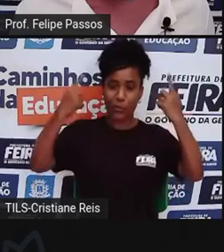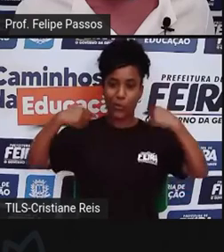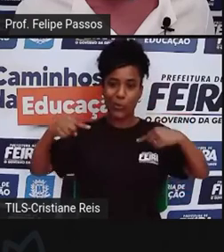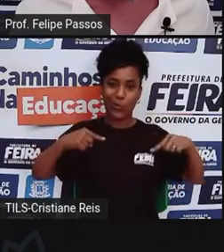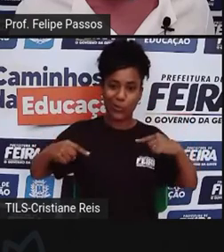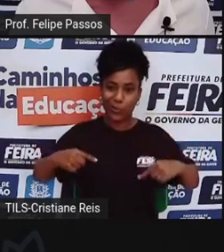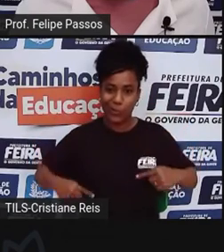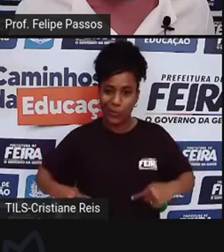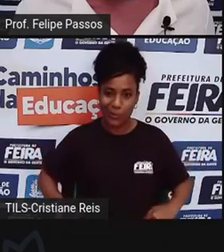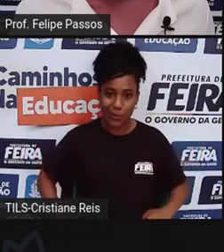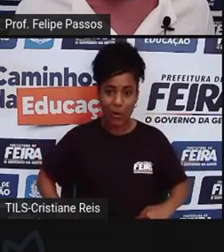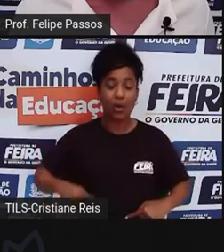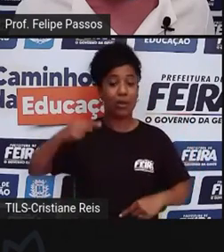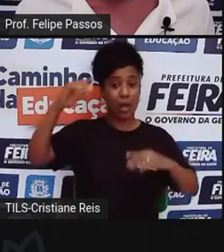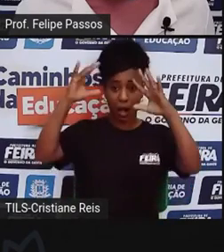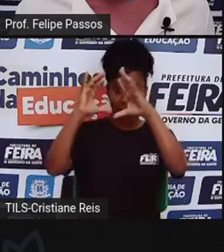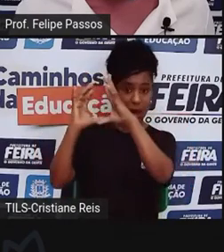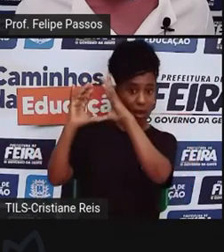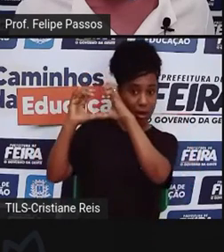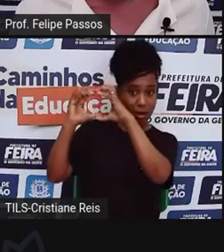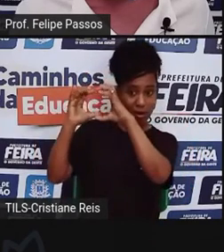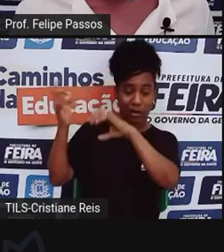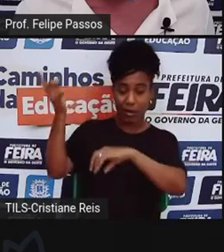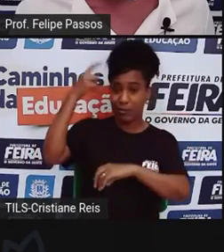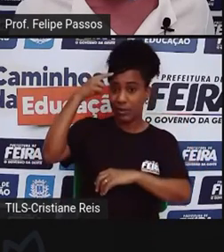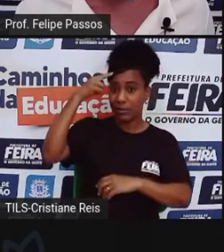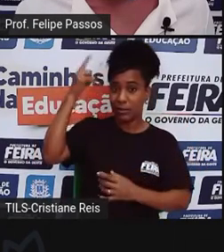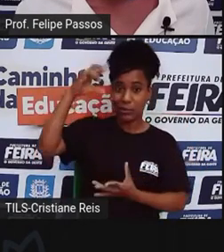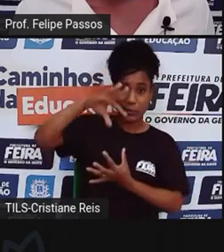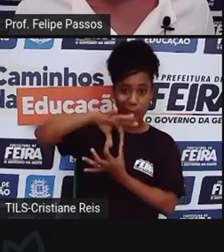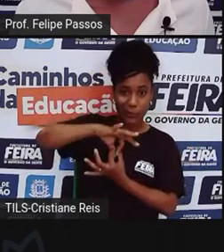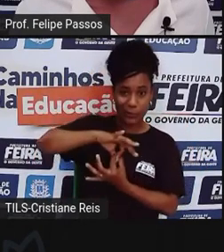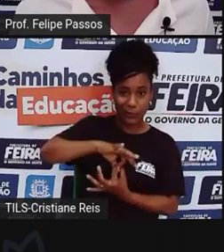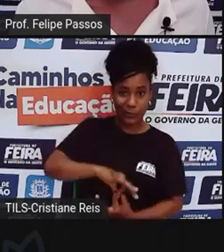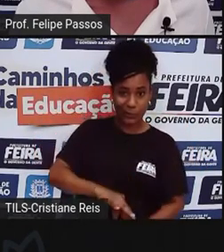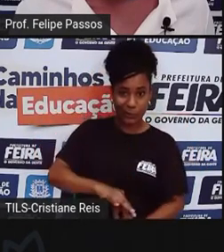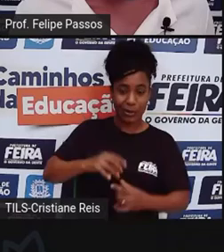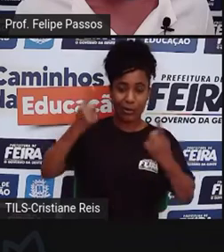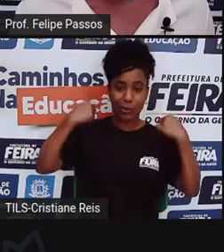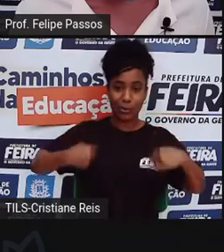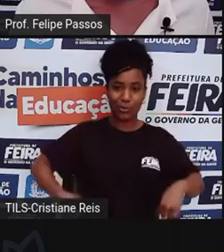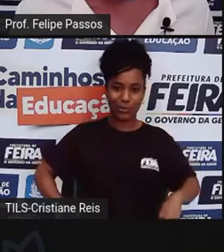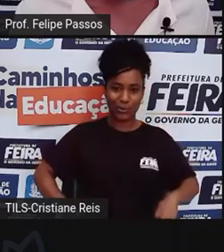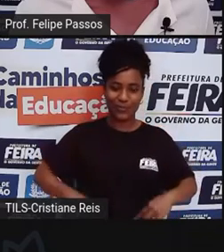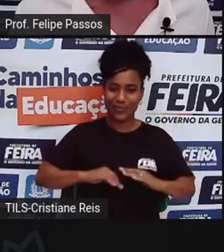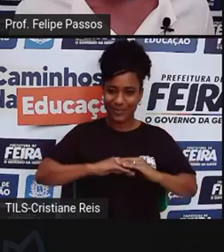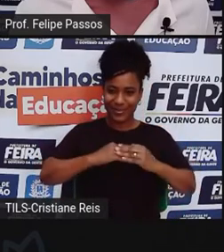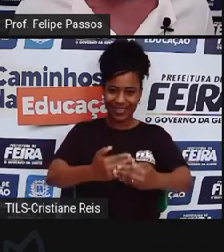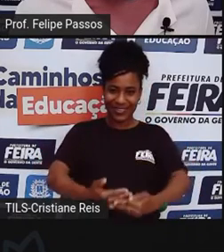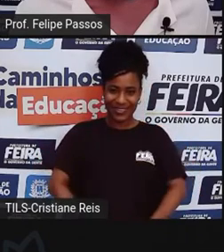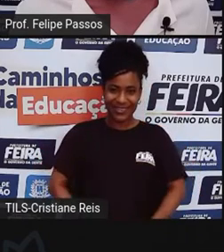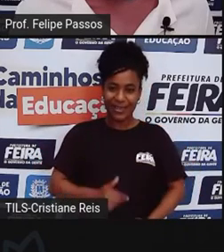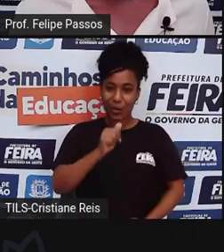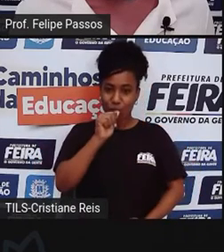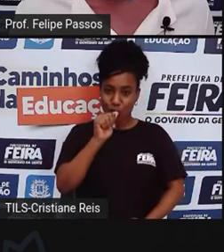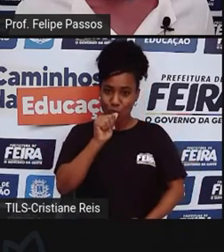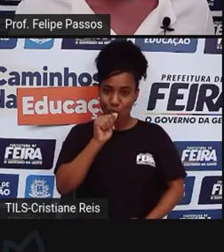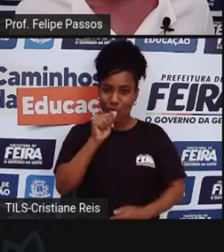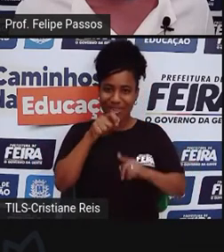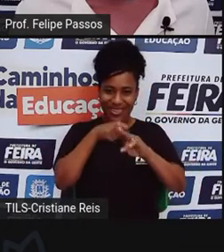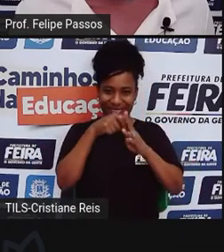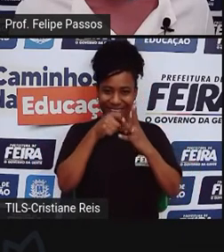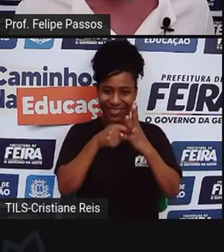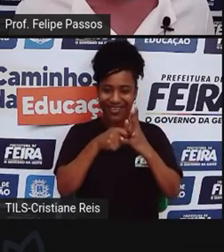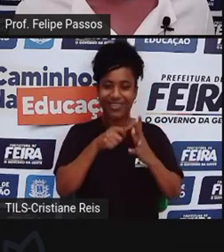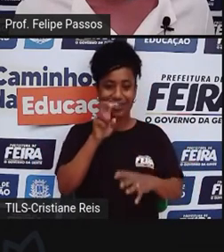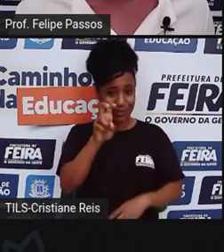as coisas estão interligadas. Por incrível que pareça, o período que a criança começa a escutar na barriga da mãe é o período que ele mais se movimenta, que é o período a